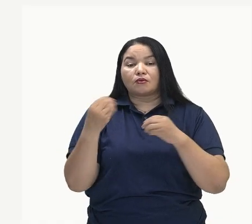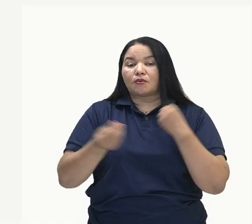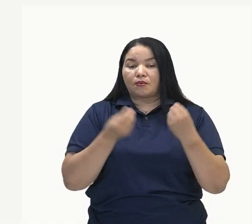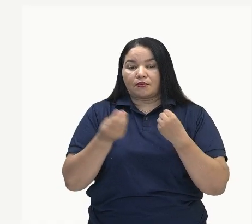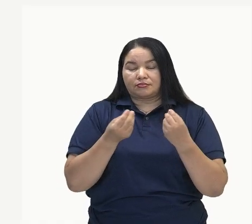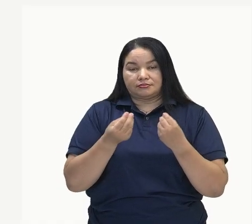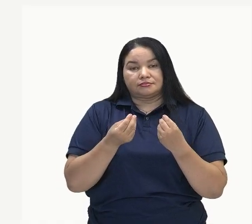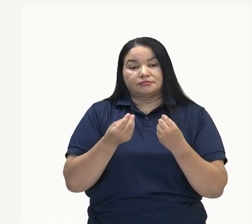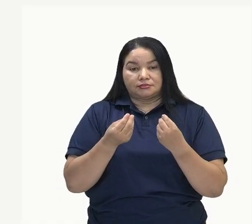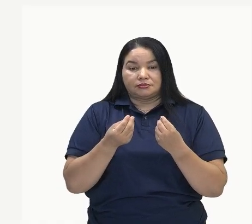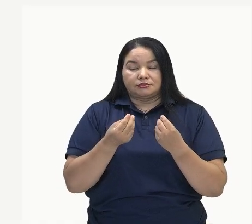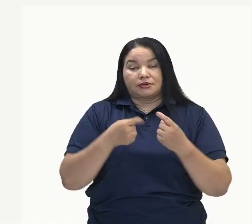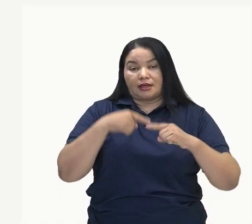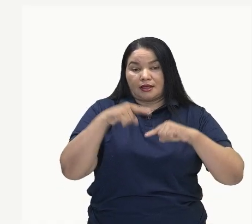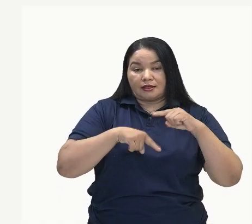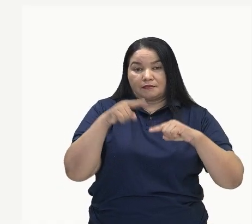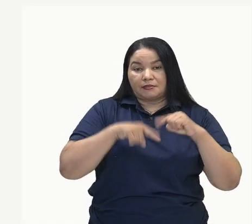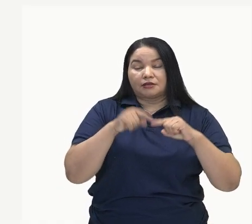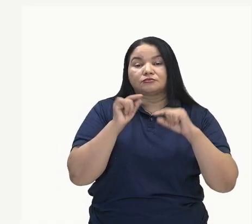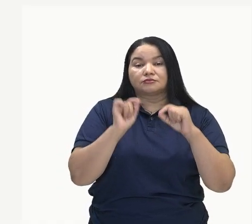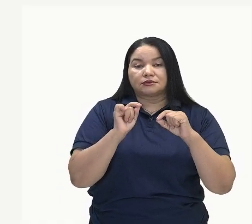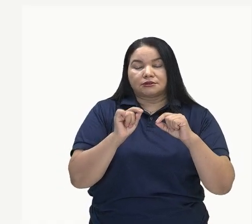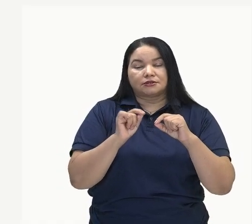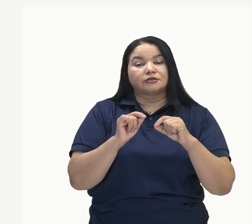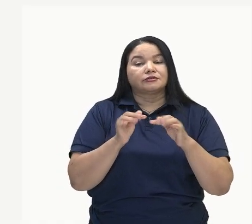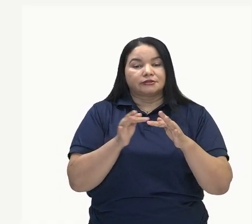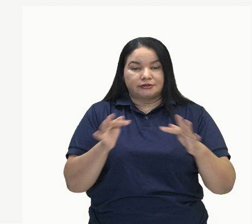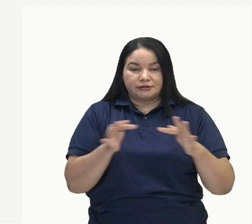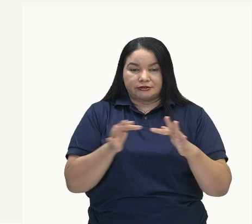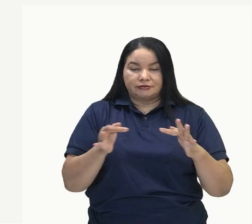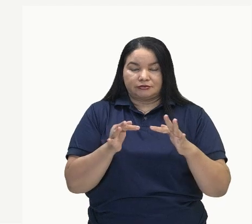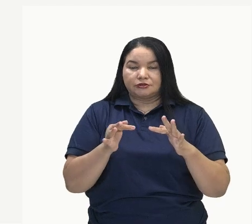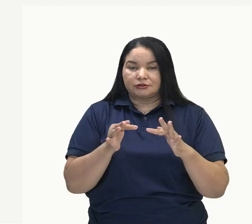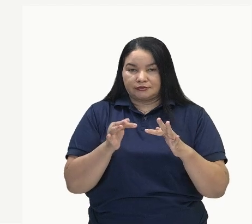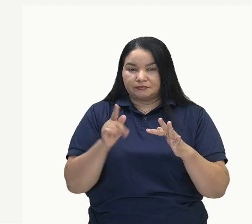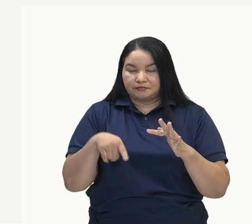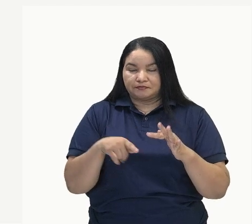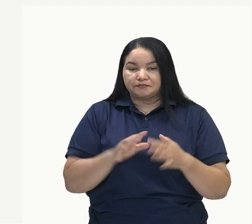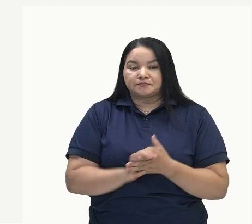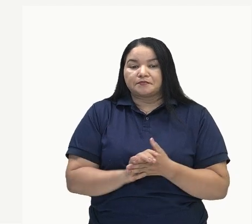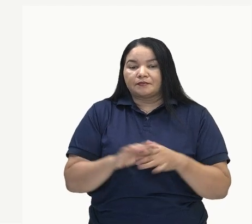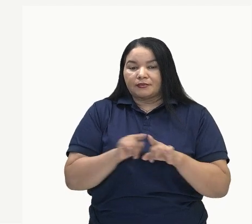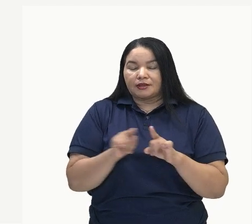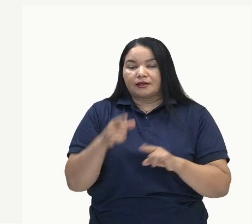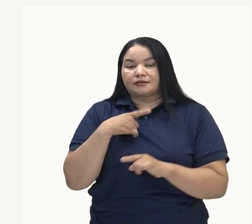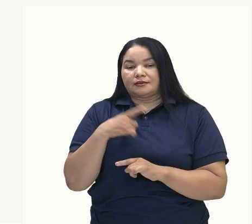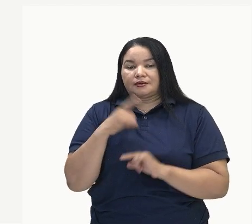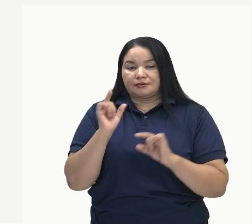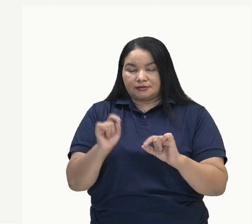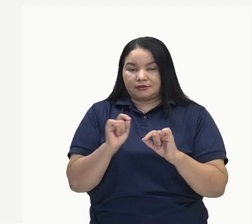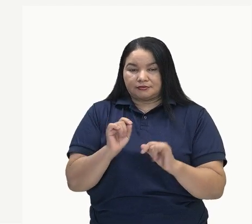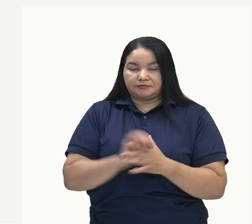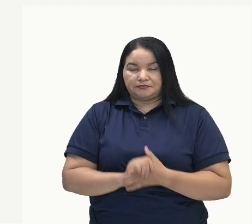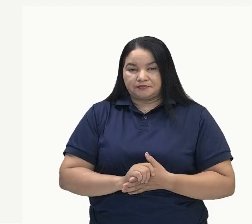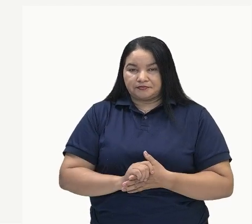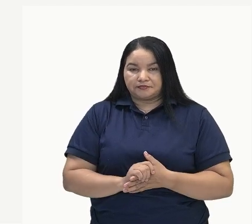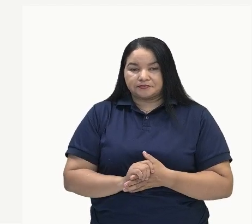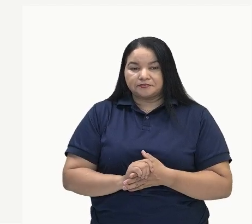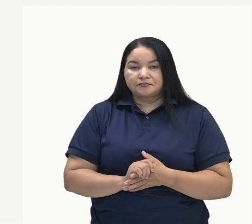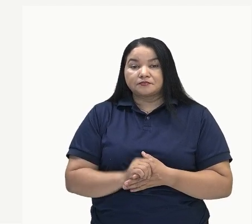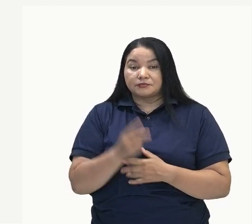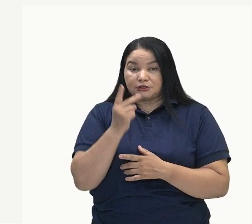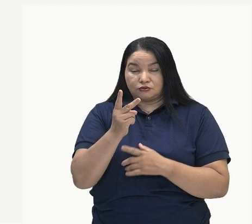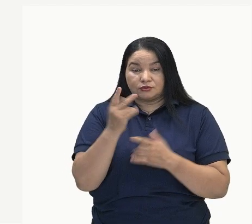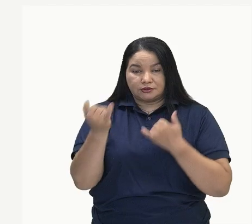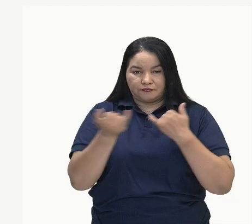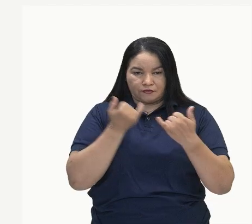os elementos. E aí fica de forma bem simples esses elementos, não é? Porque nós temos aí apenas o quê? Duas informações,